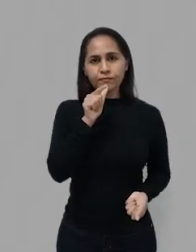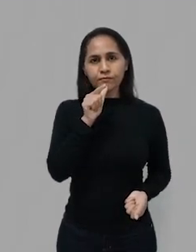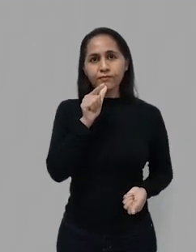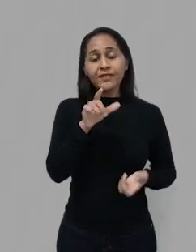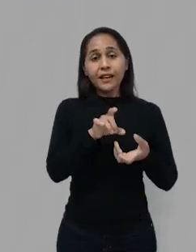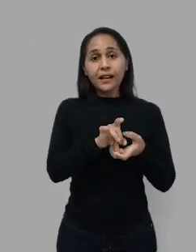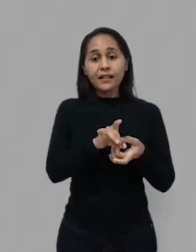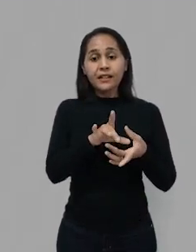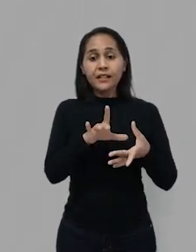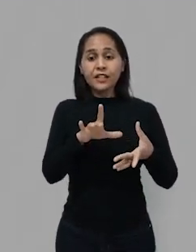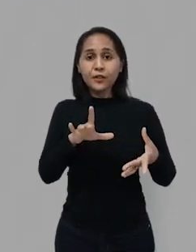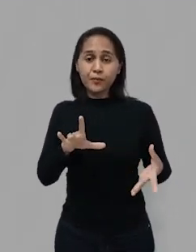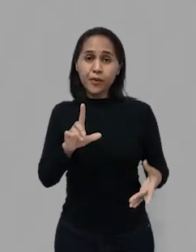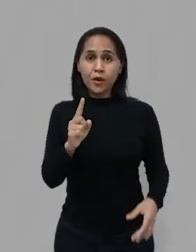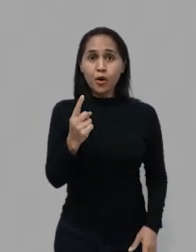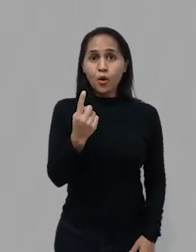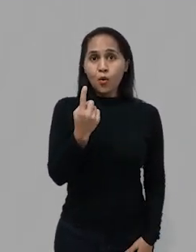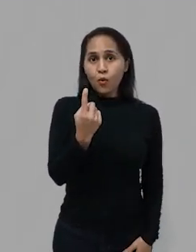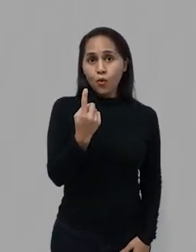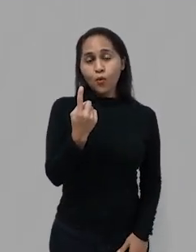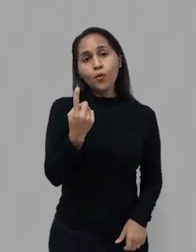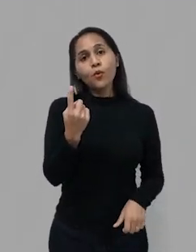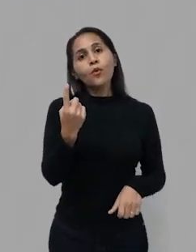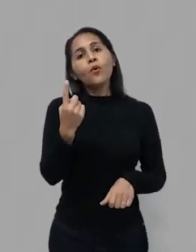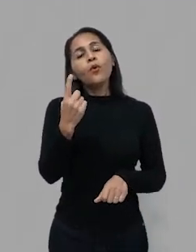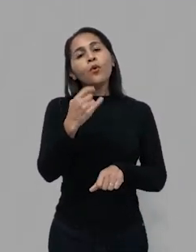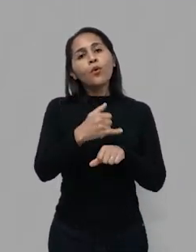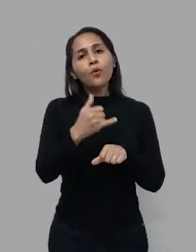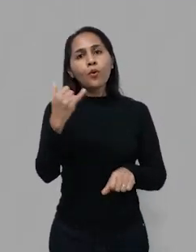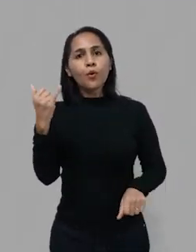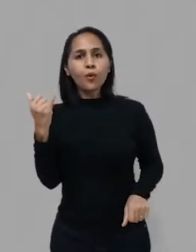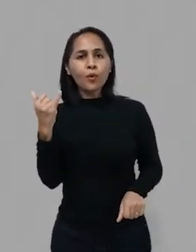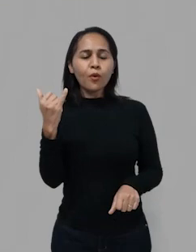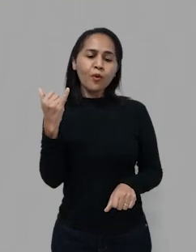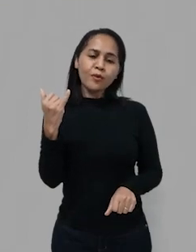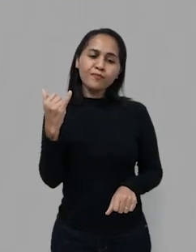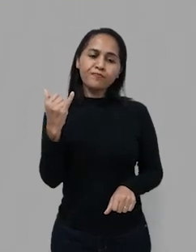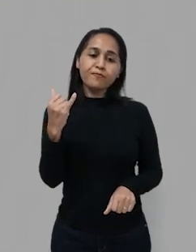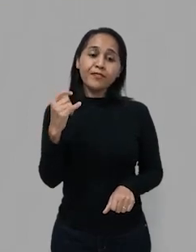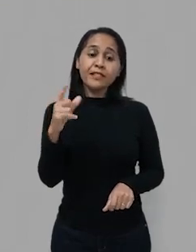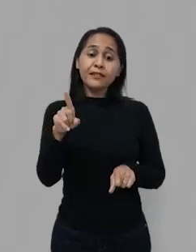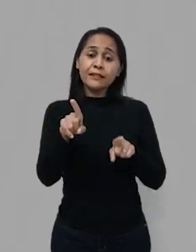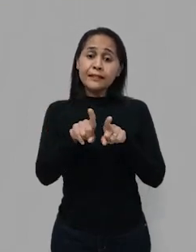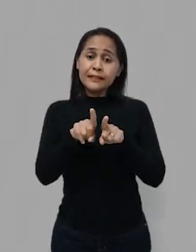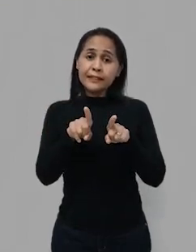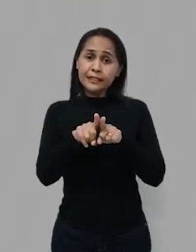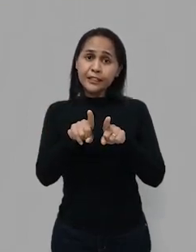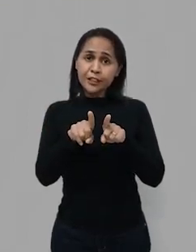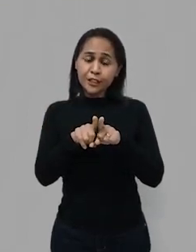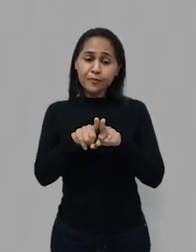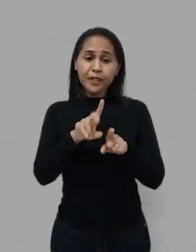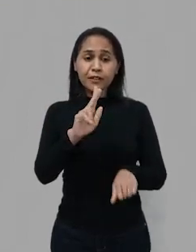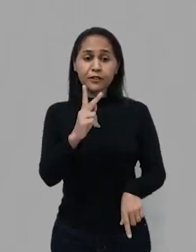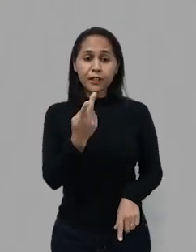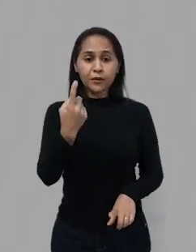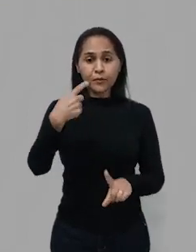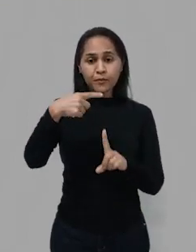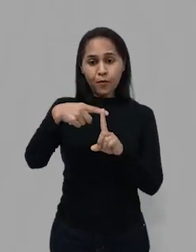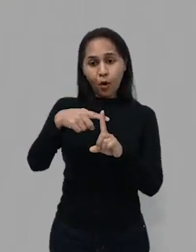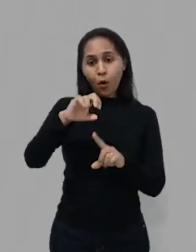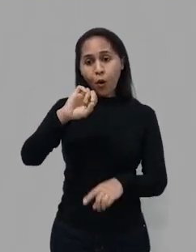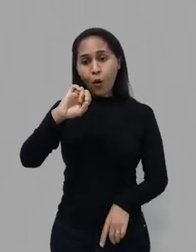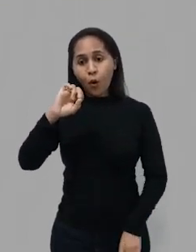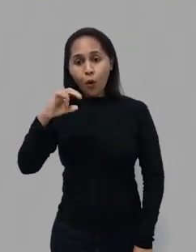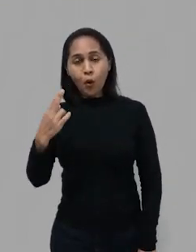um cátion diferente do H+, e pelo menos um ânion diferente do